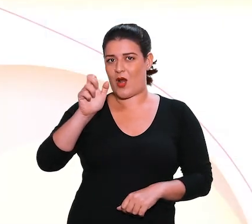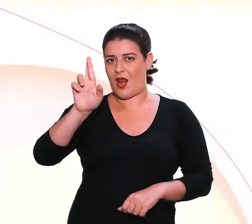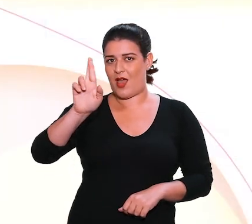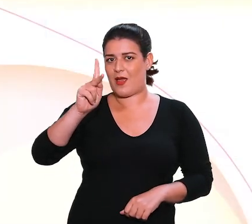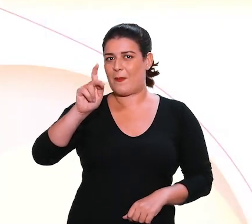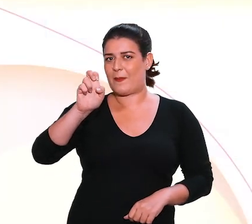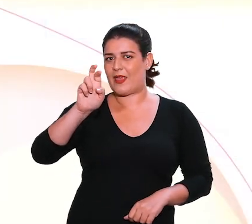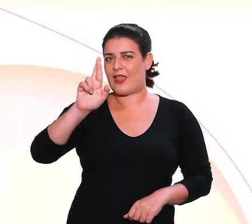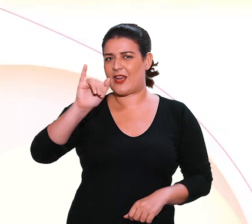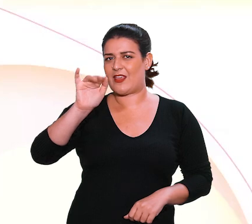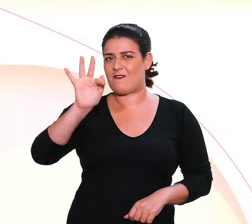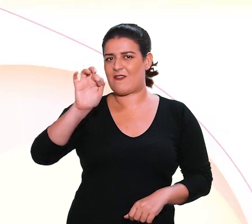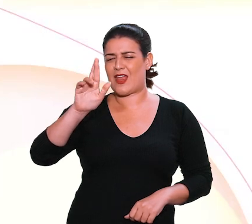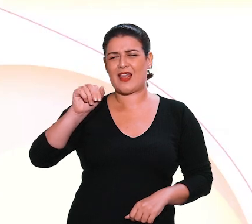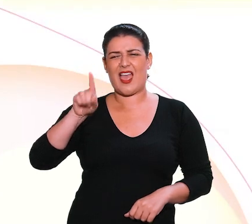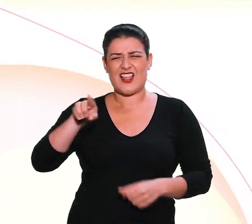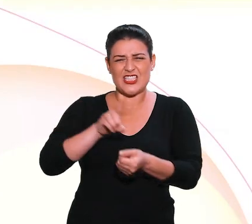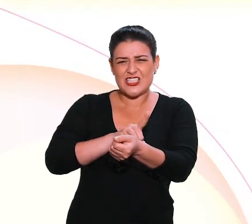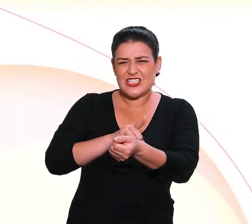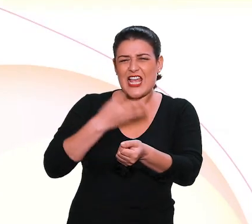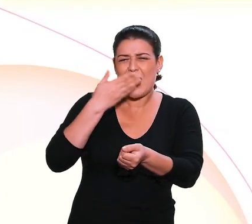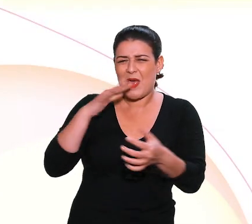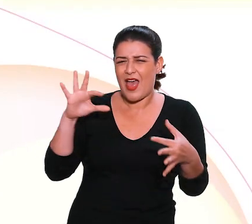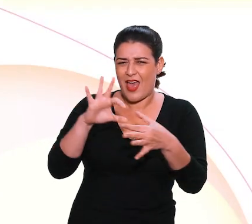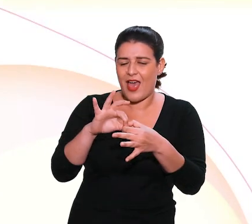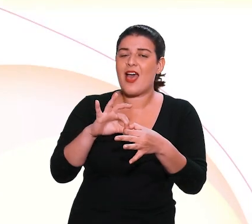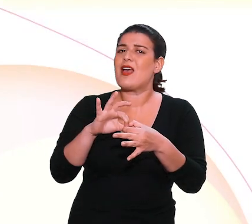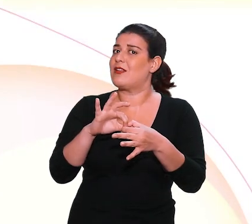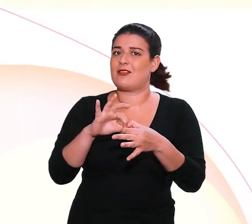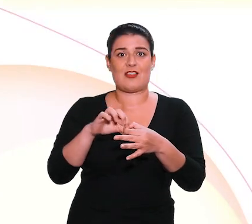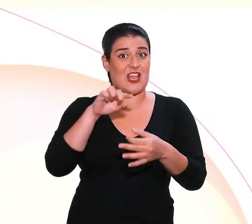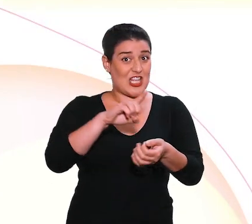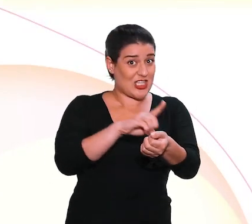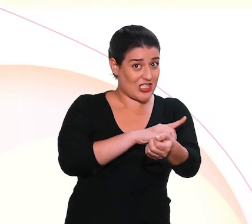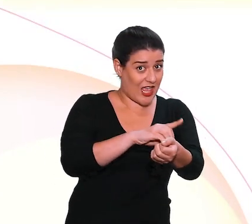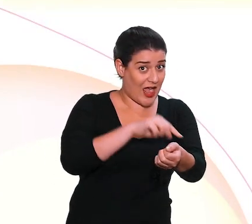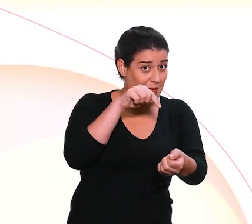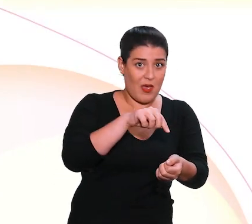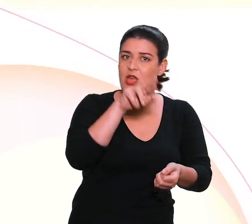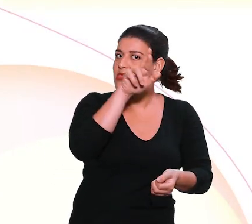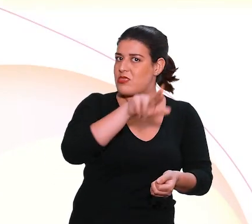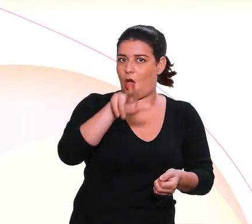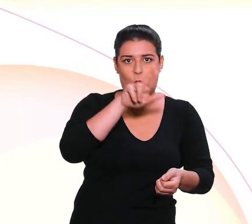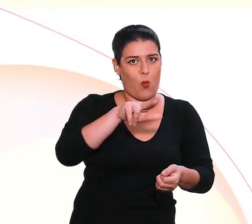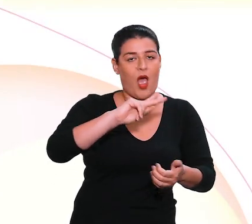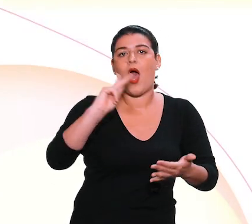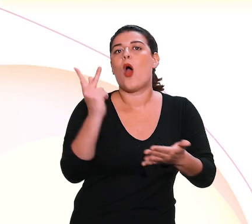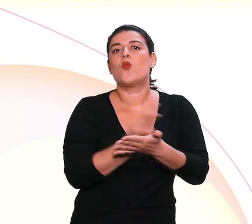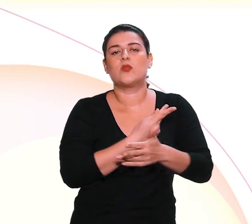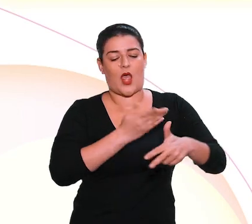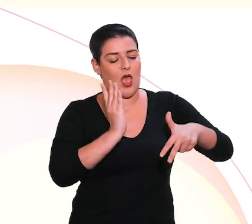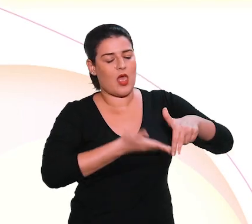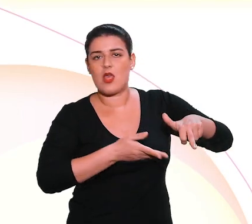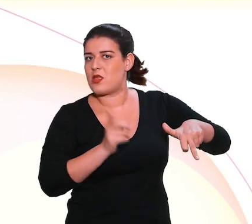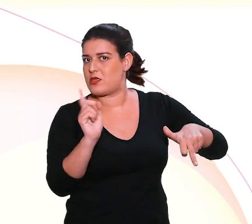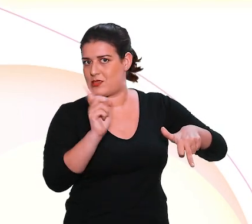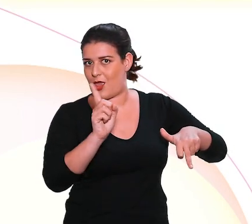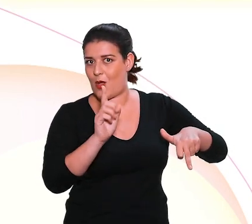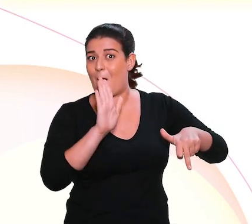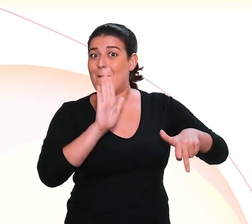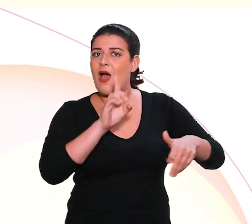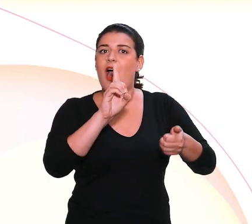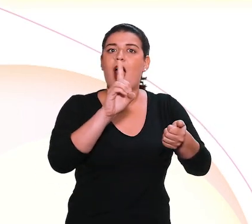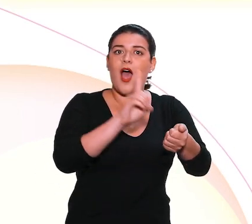falaria, é a diabetes. Não, pessoal, a diabetes não causa necessariamente a amputação. Mas